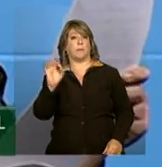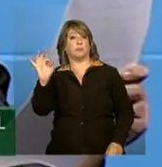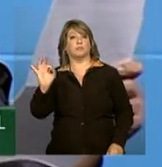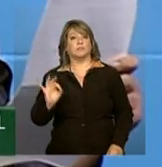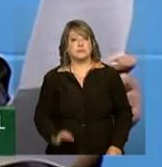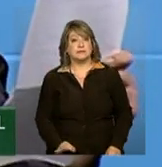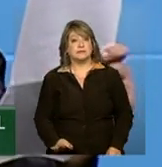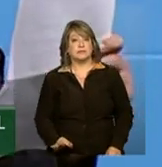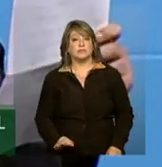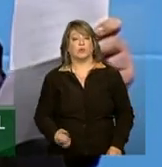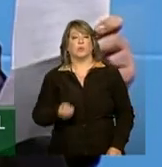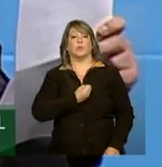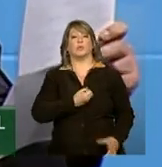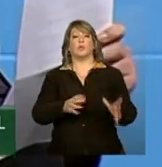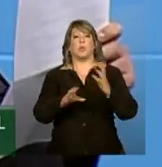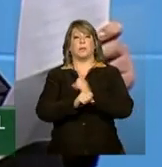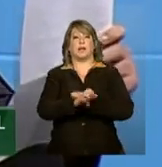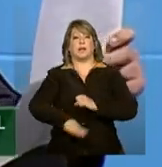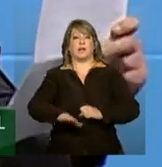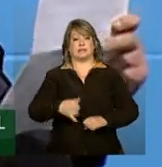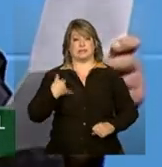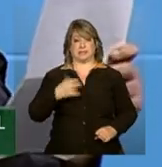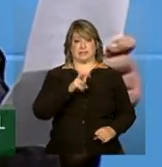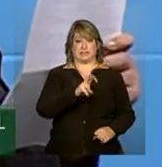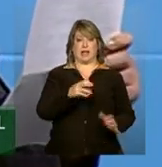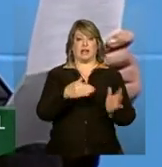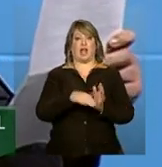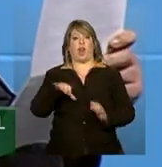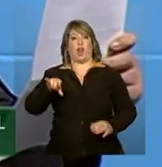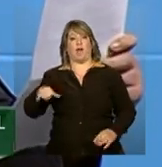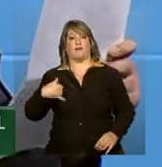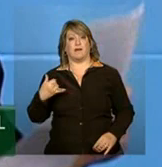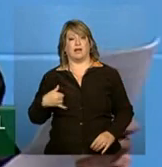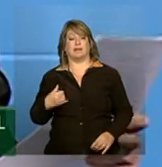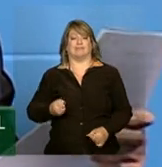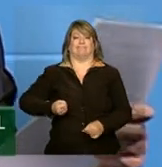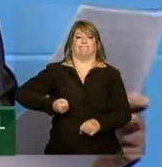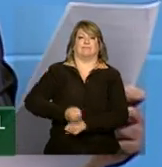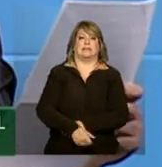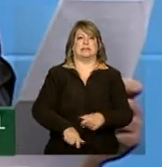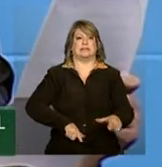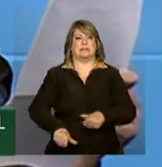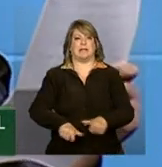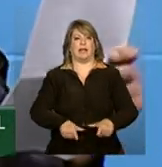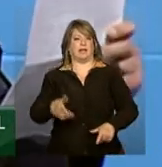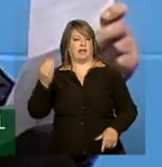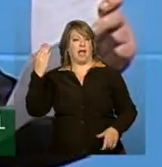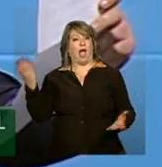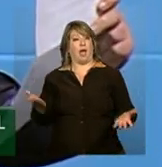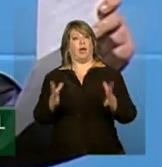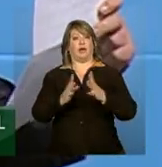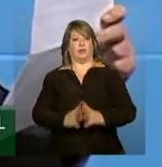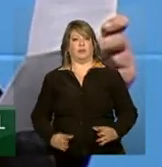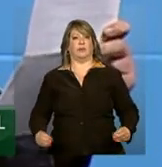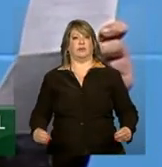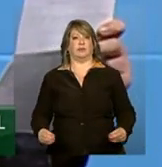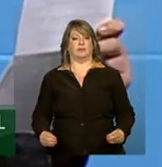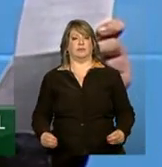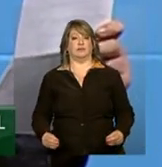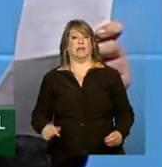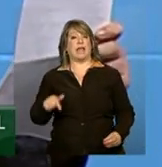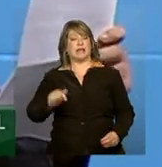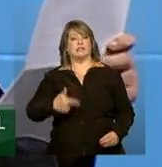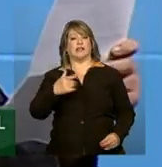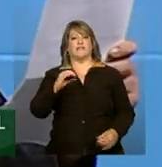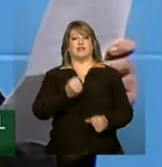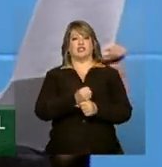do número de crianças de 5 a 9 anos submetidas ao trabalho. Nesses 20 anos, o Brasil viveu diferentes